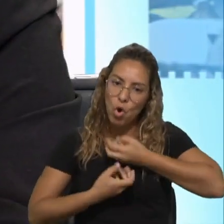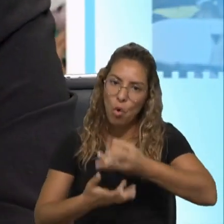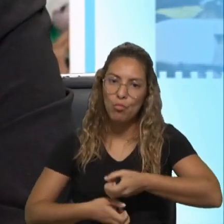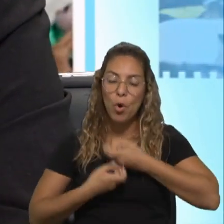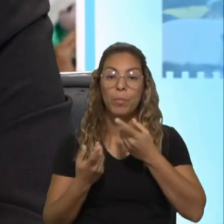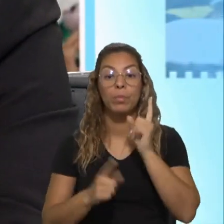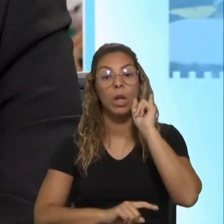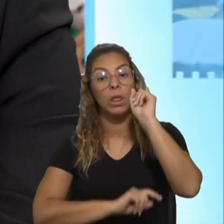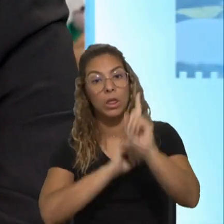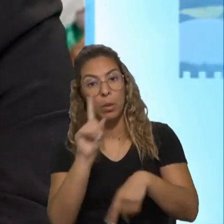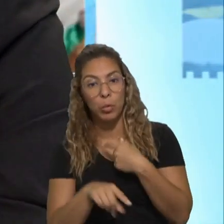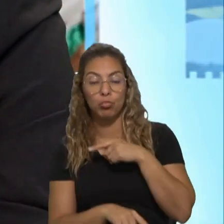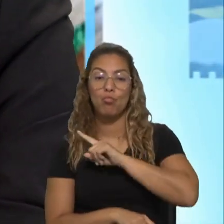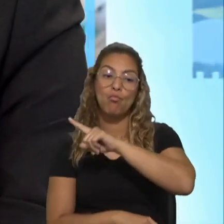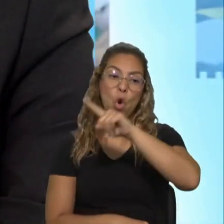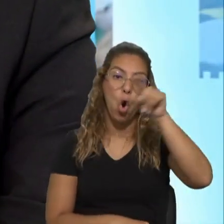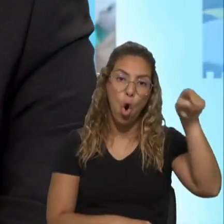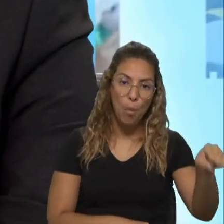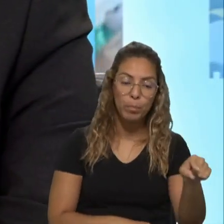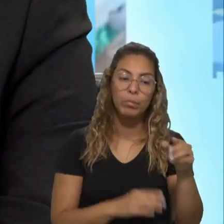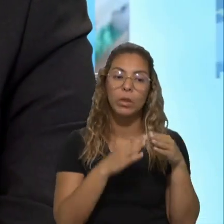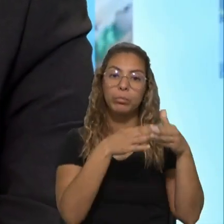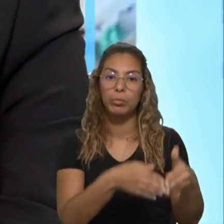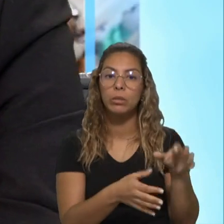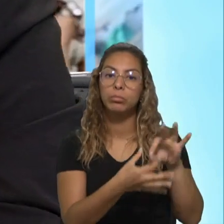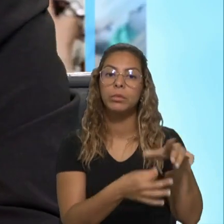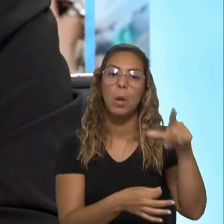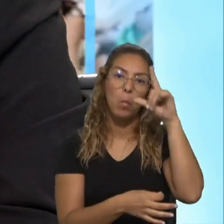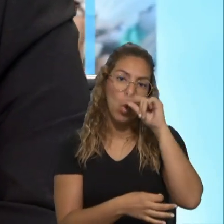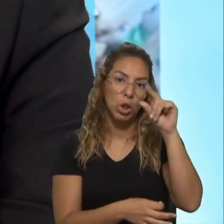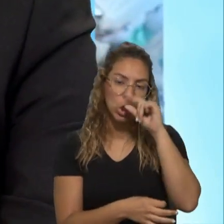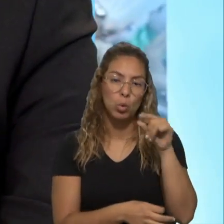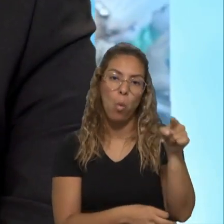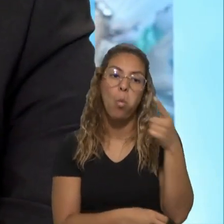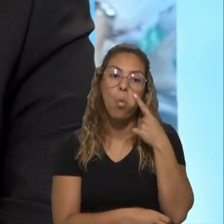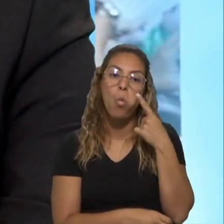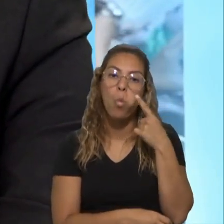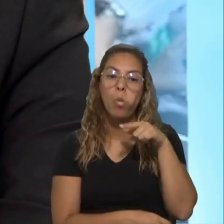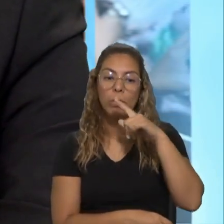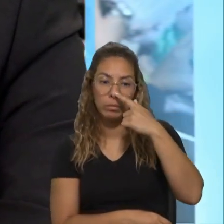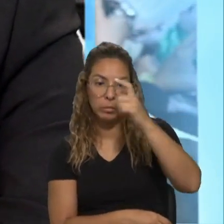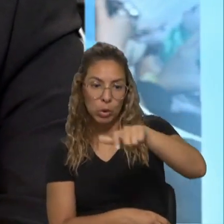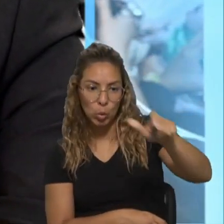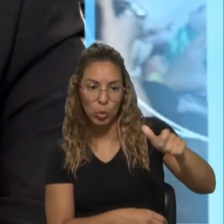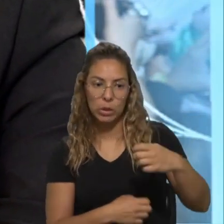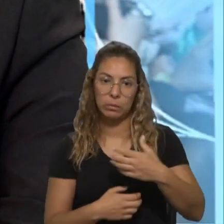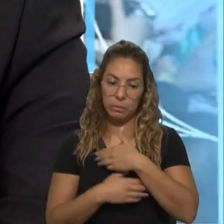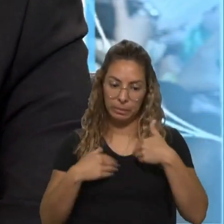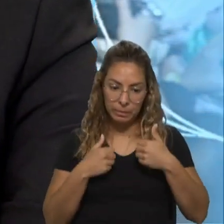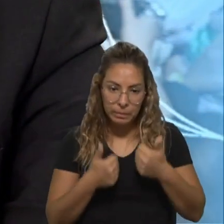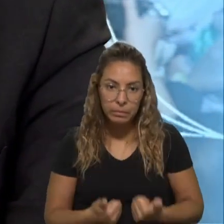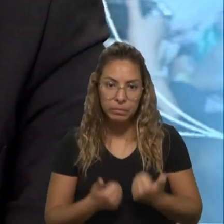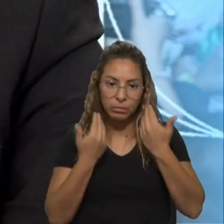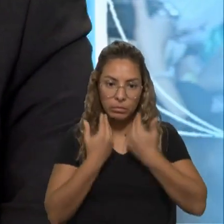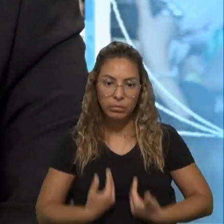chegamos, então, ao Montijo, temos que ter em conta também as capacidades físicas dos nossos peregrinos. É uma peregrinação transversal, portanto,